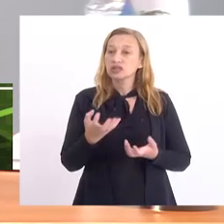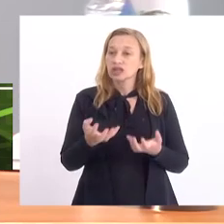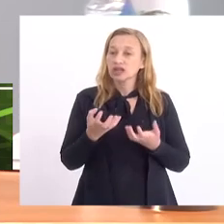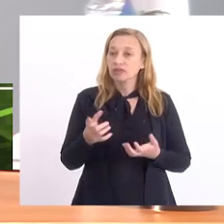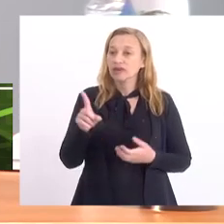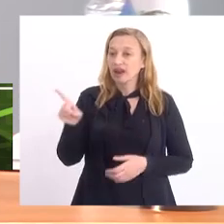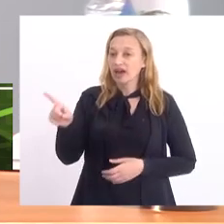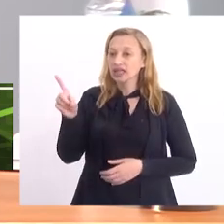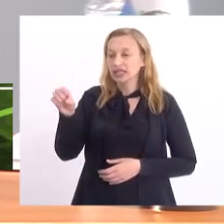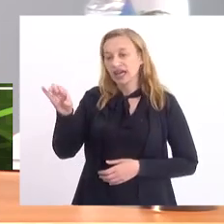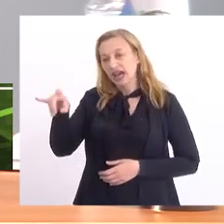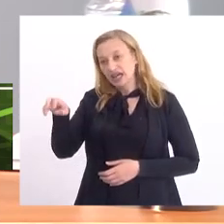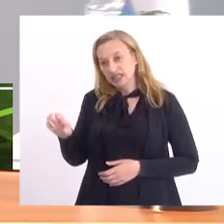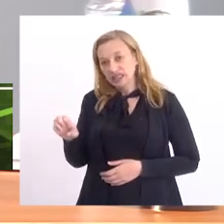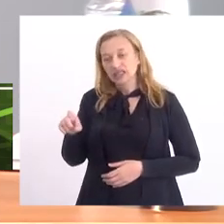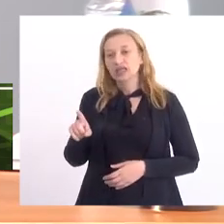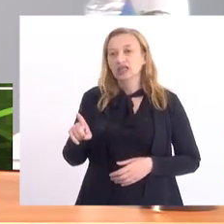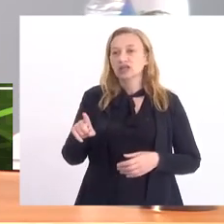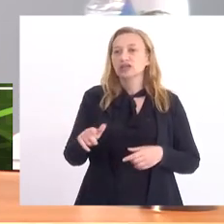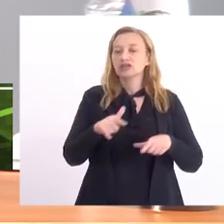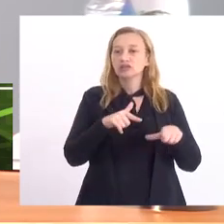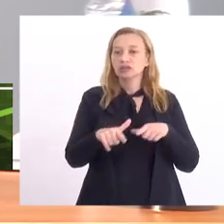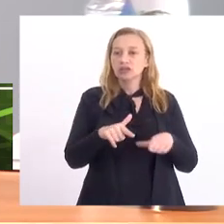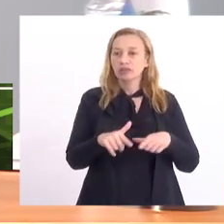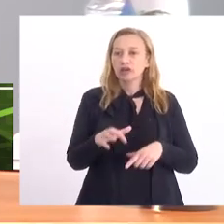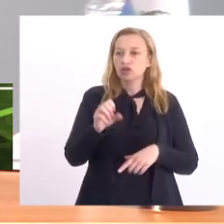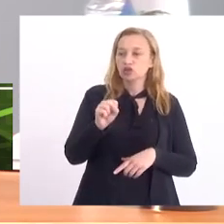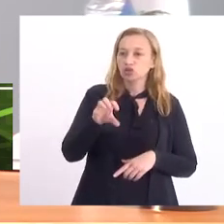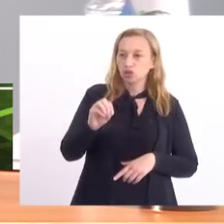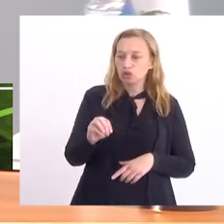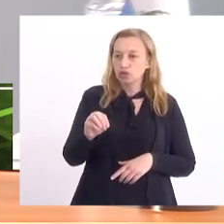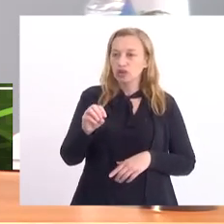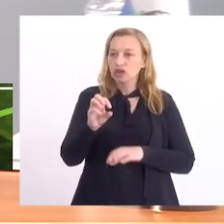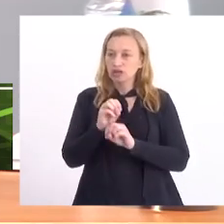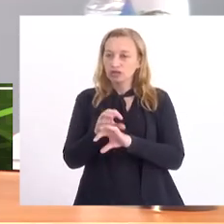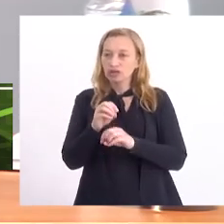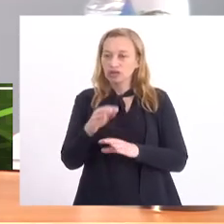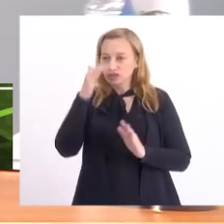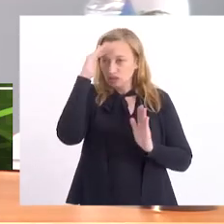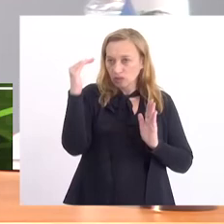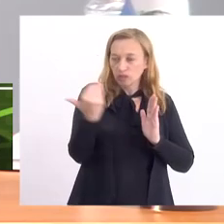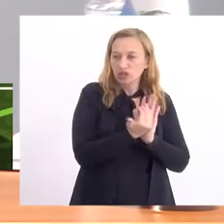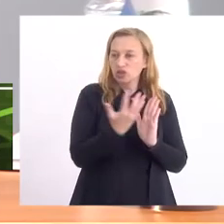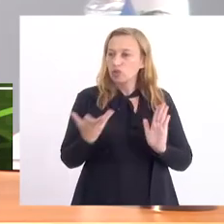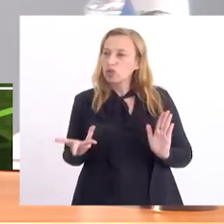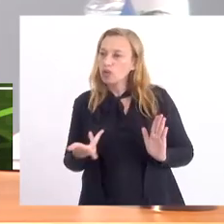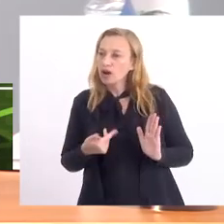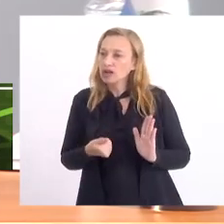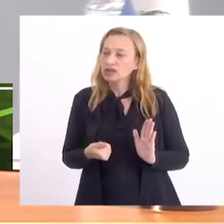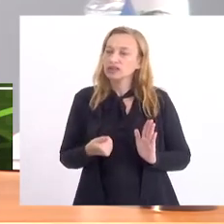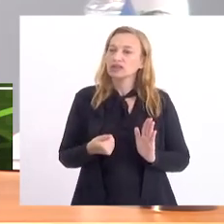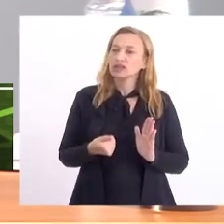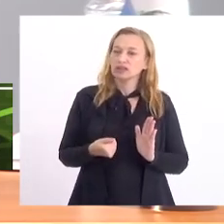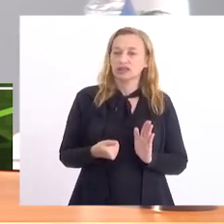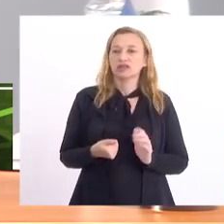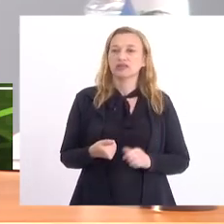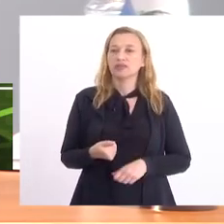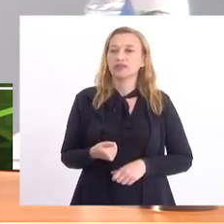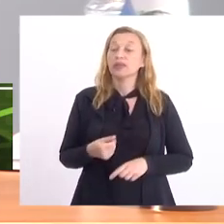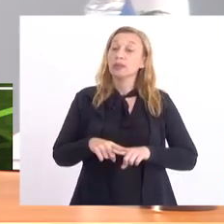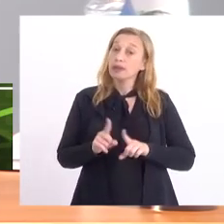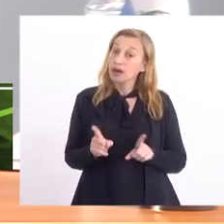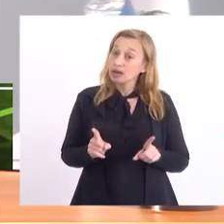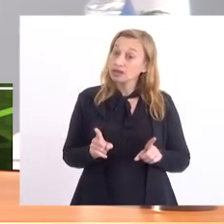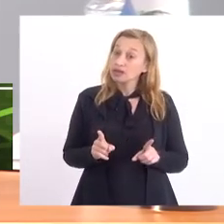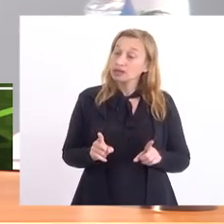no Degase é que a missão socioeducativa ela seja cumprida com qualidade, com excelência, mas para